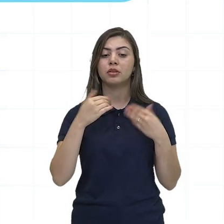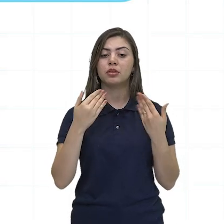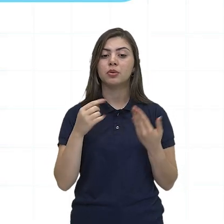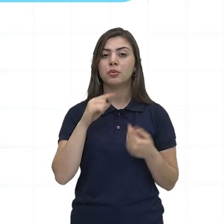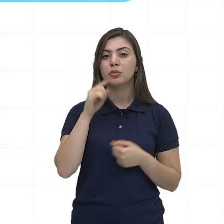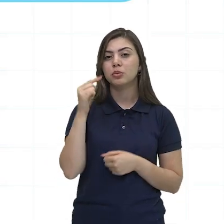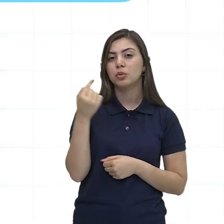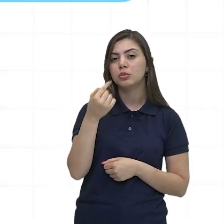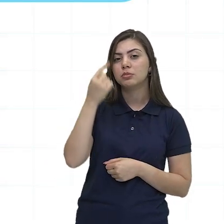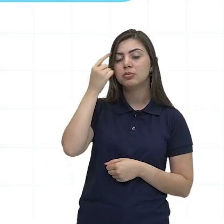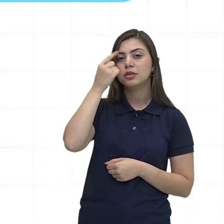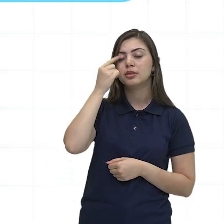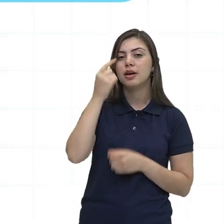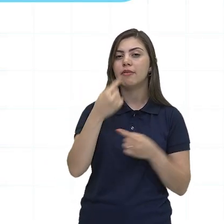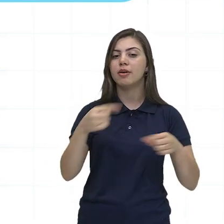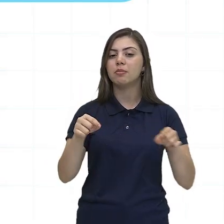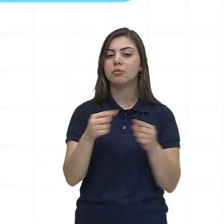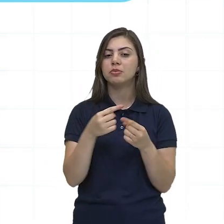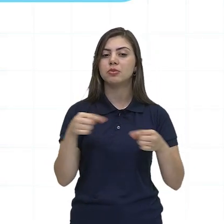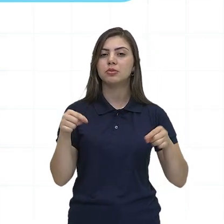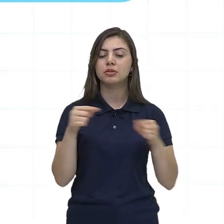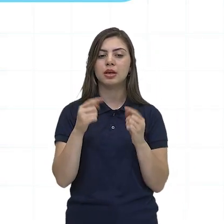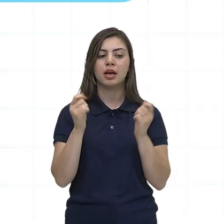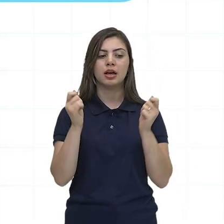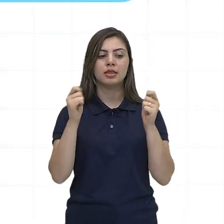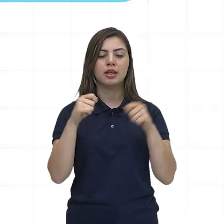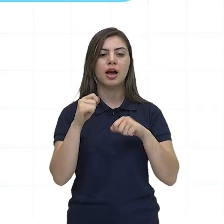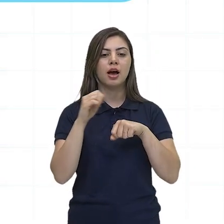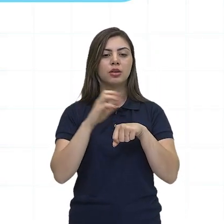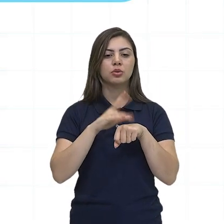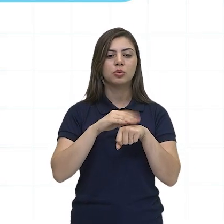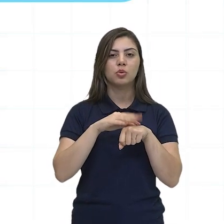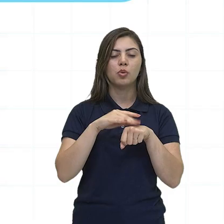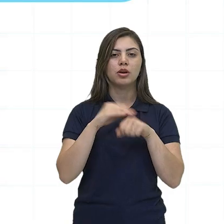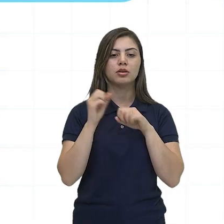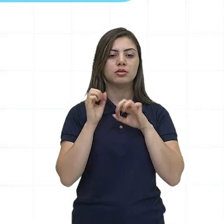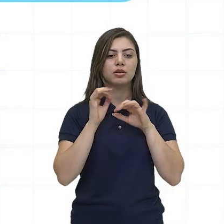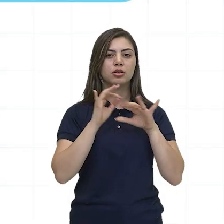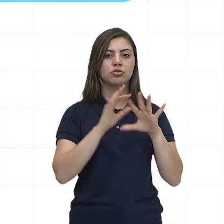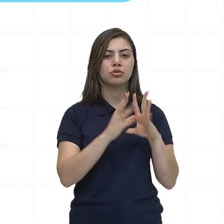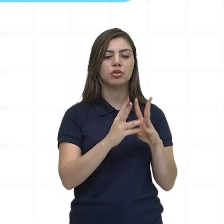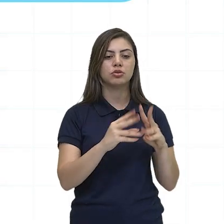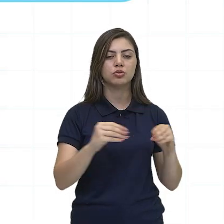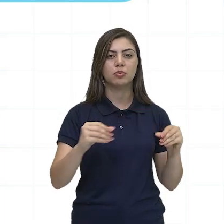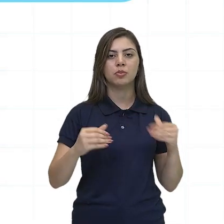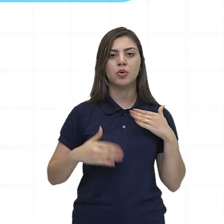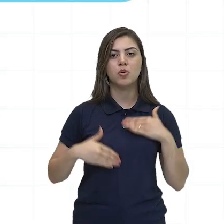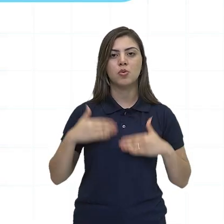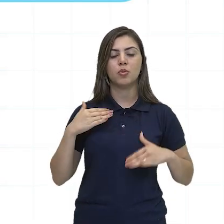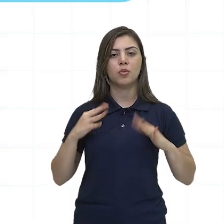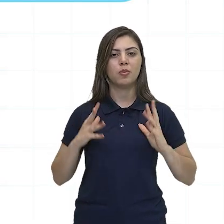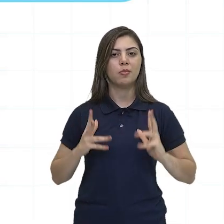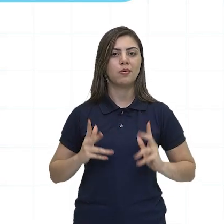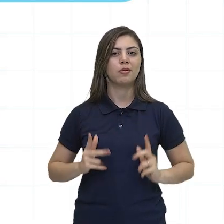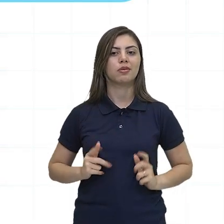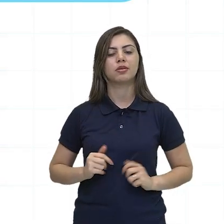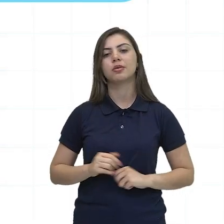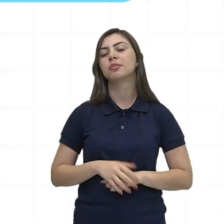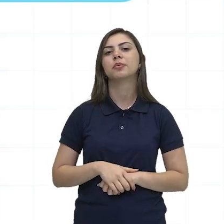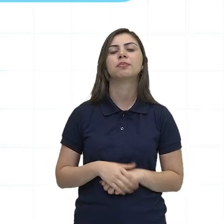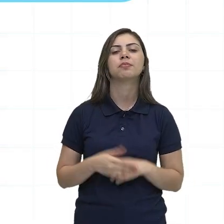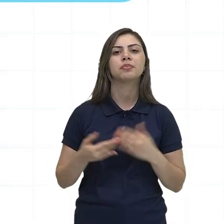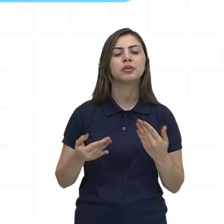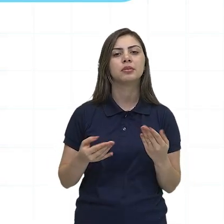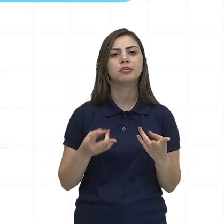música tinha poderes mágicos de curar doenças e purificar o corpo. Olha a relação